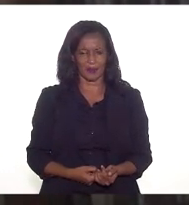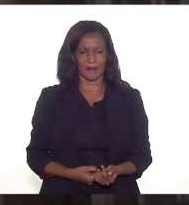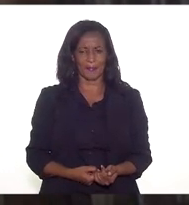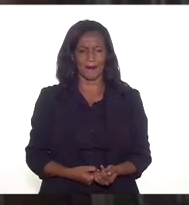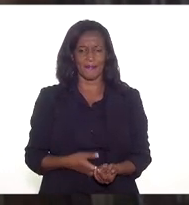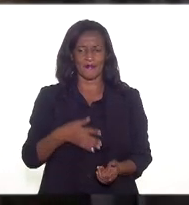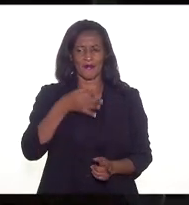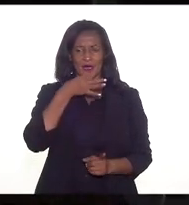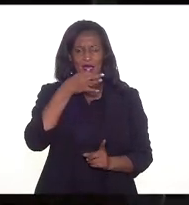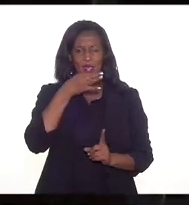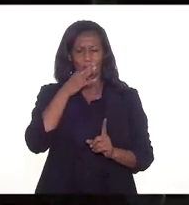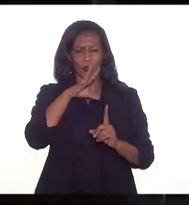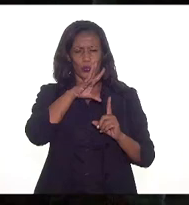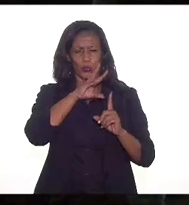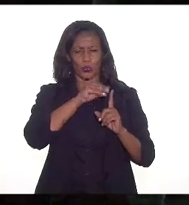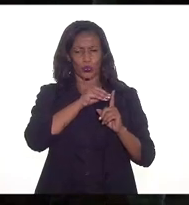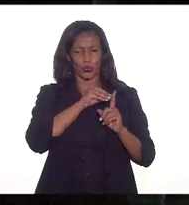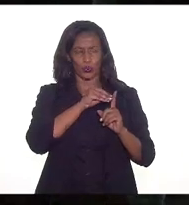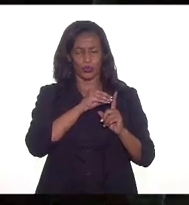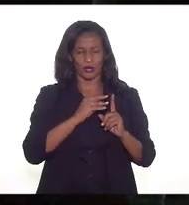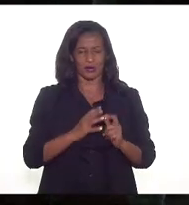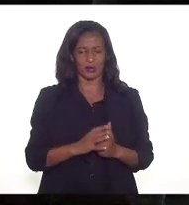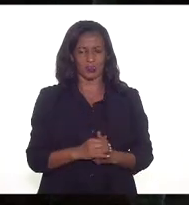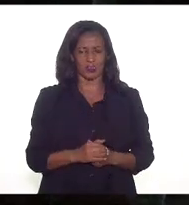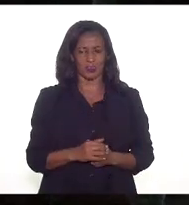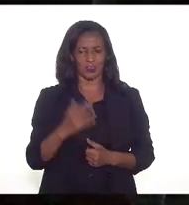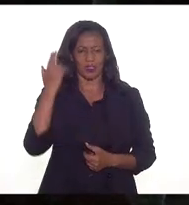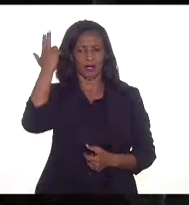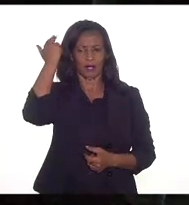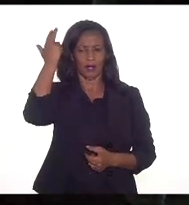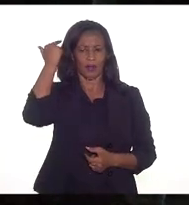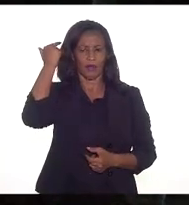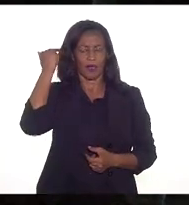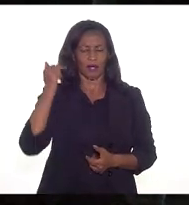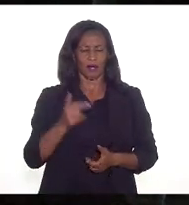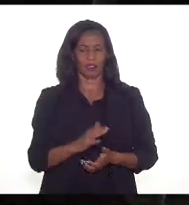Não. Eliomar, está com áudio aberto. Deputado Eliomar.